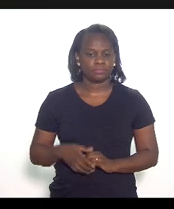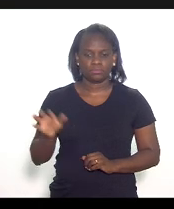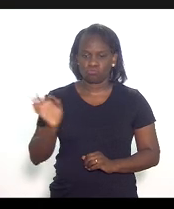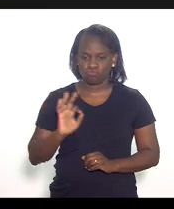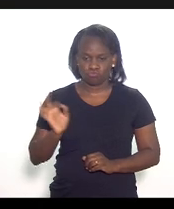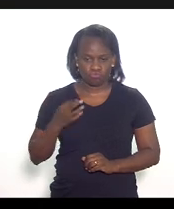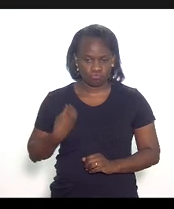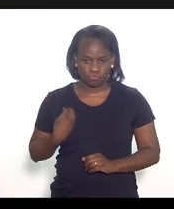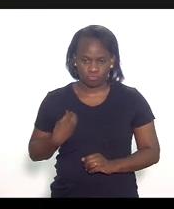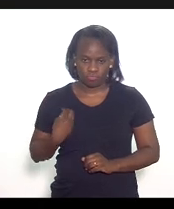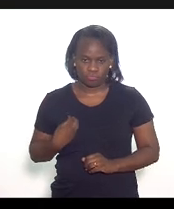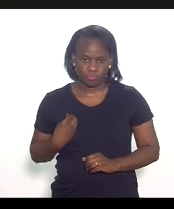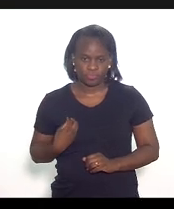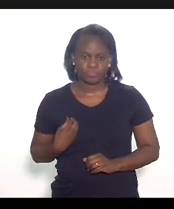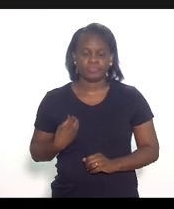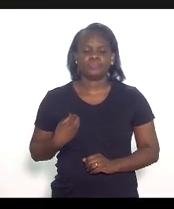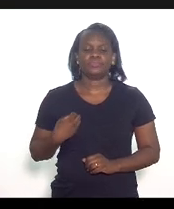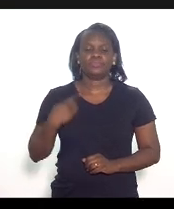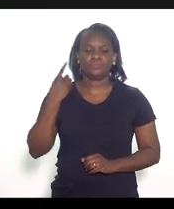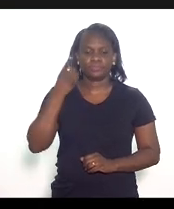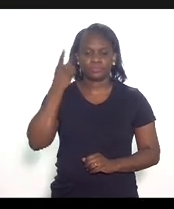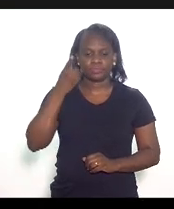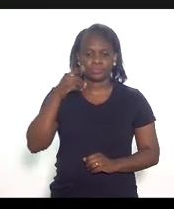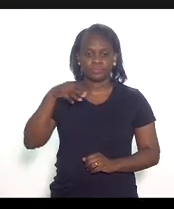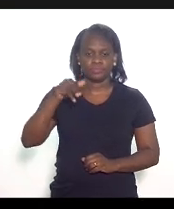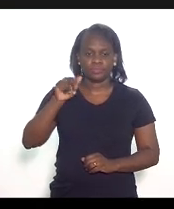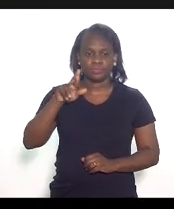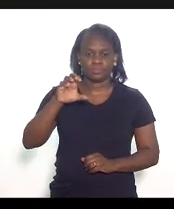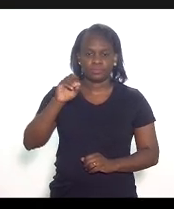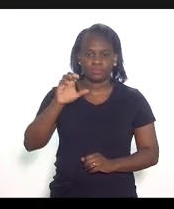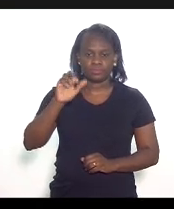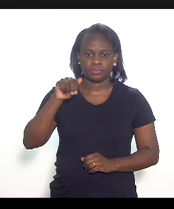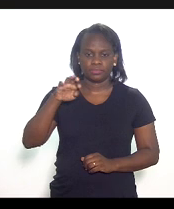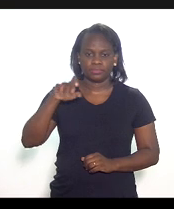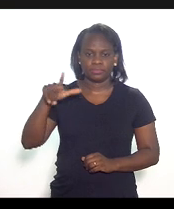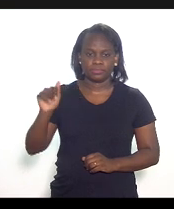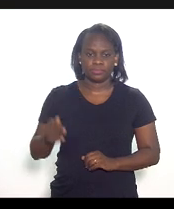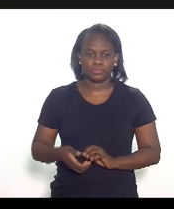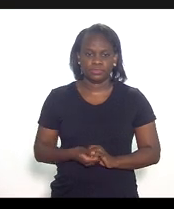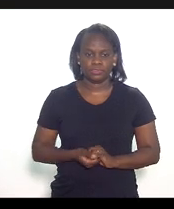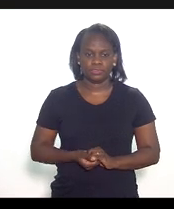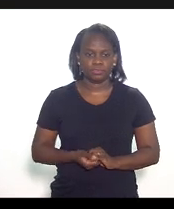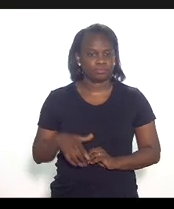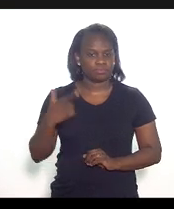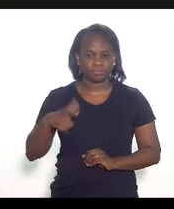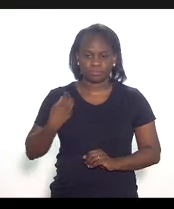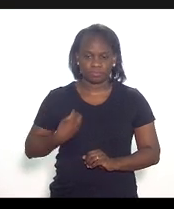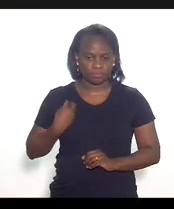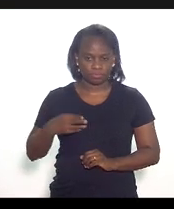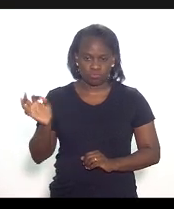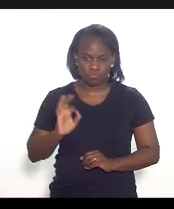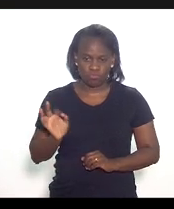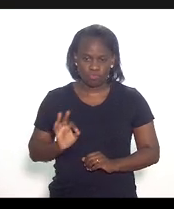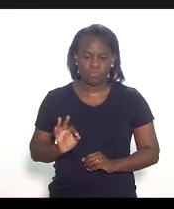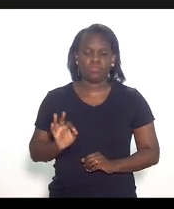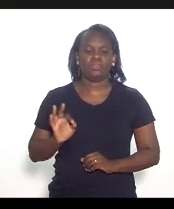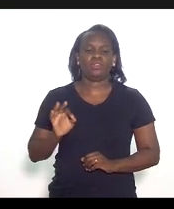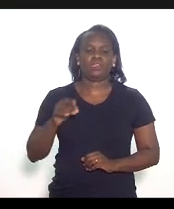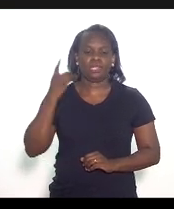se encontrando presente, deputado Márcio Canella. Não se encontrando presente,